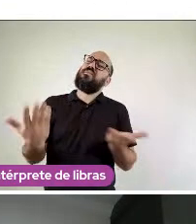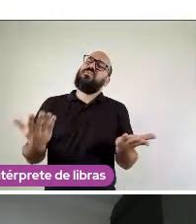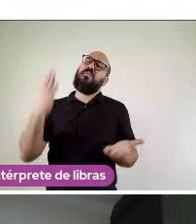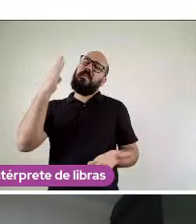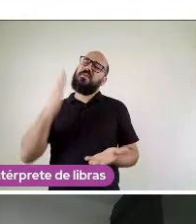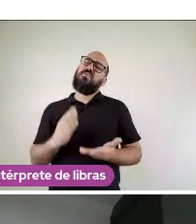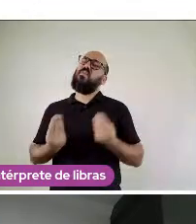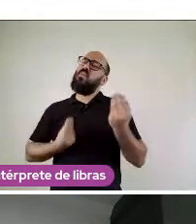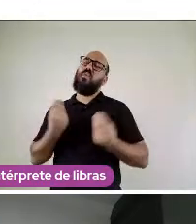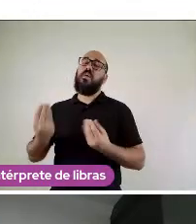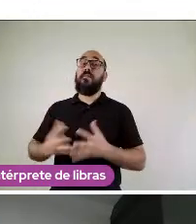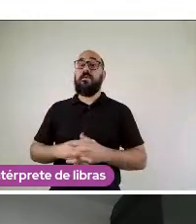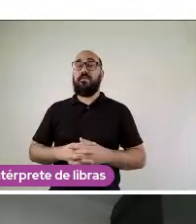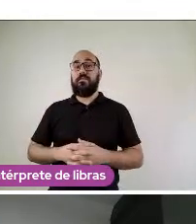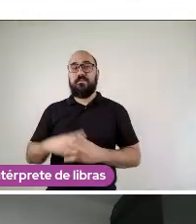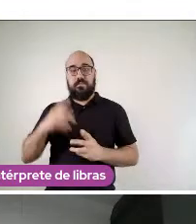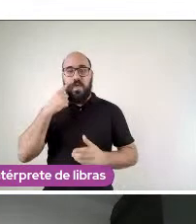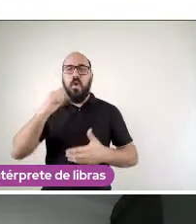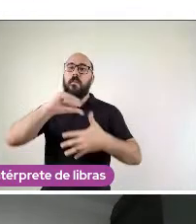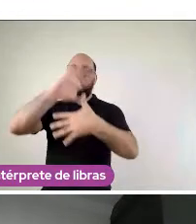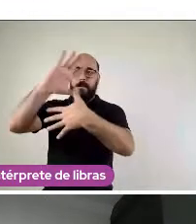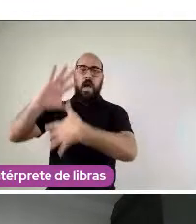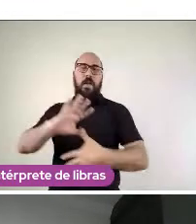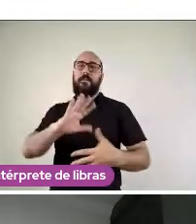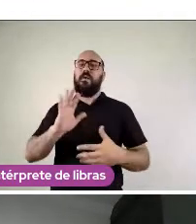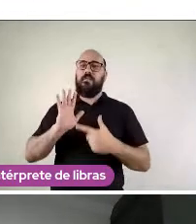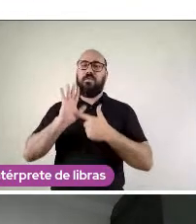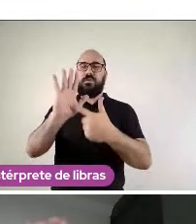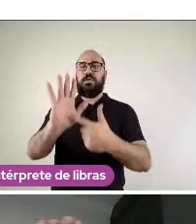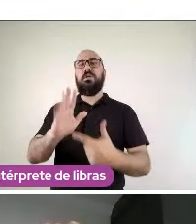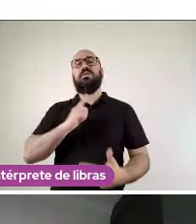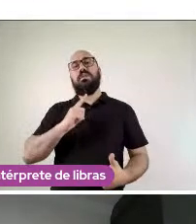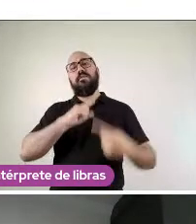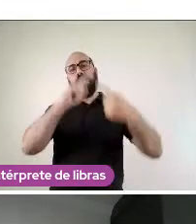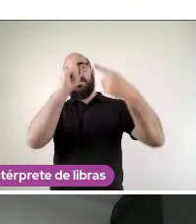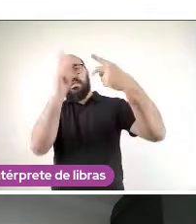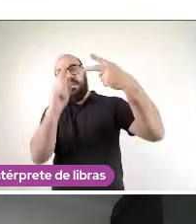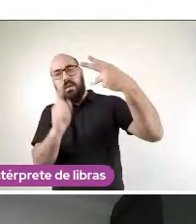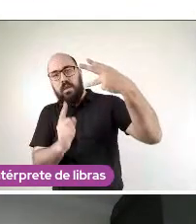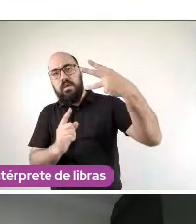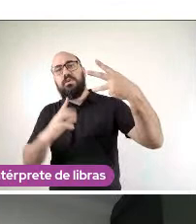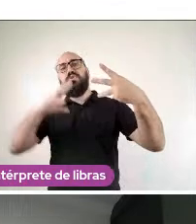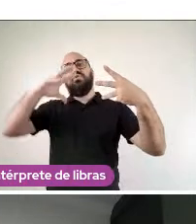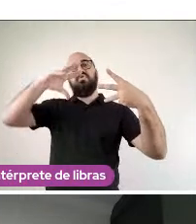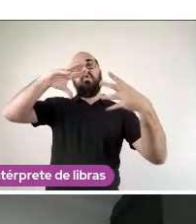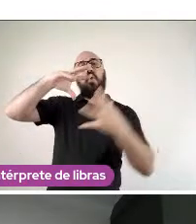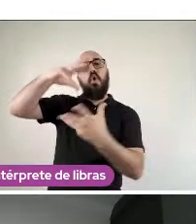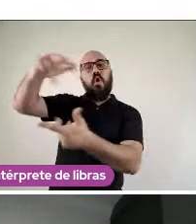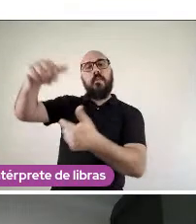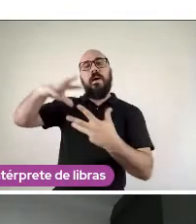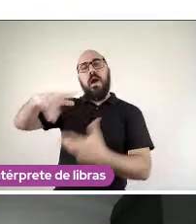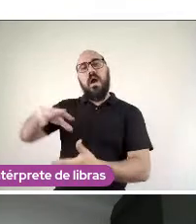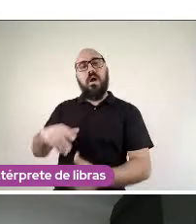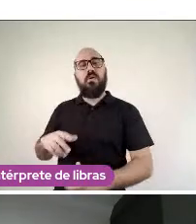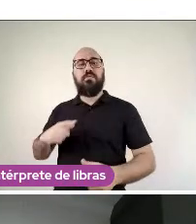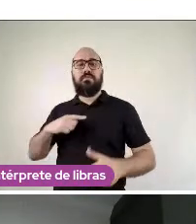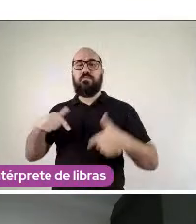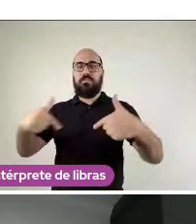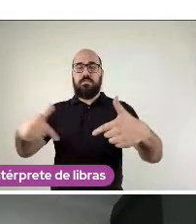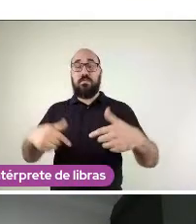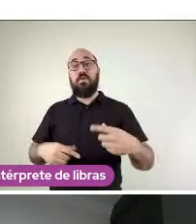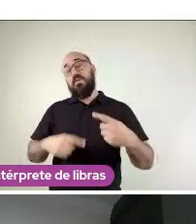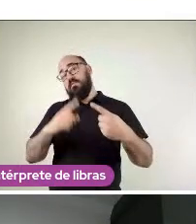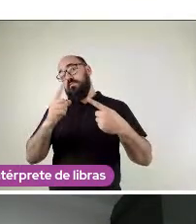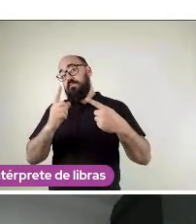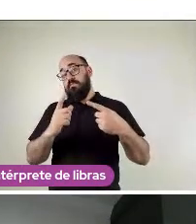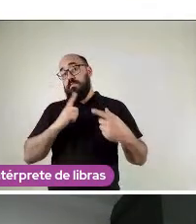mostrei no início da apresentação, que tinham ali as 13 oficinas globais, o Rio de Janeiro sediou uma delas,